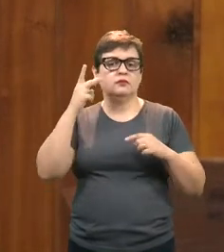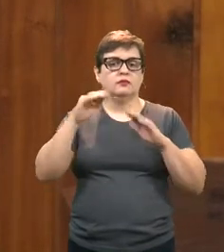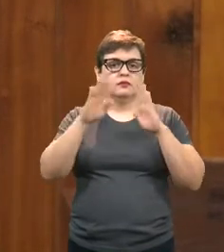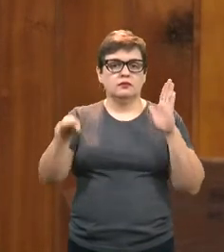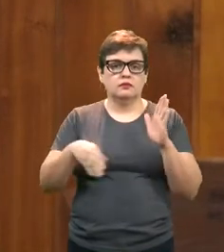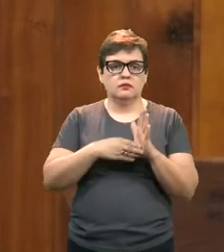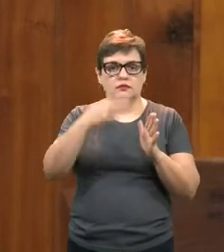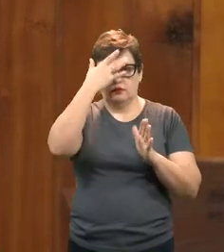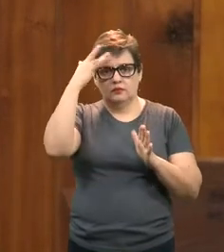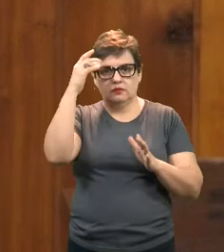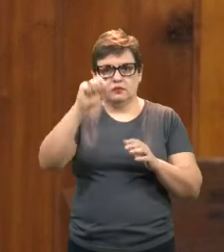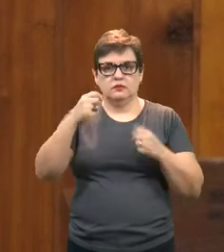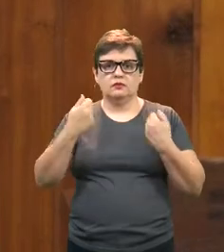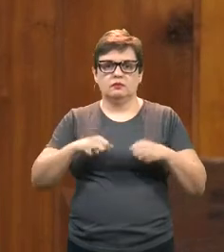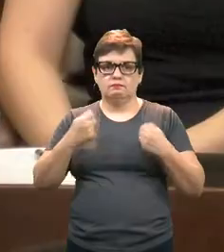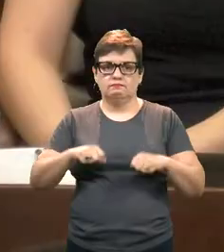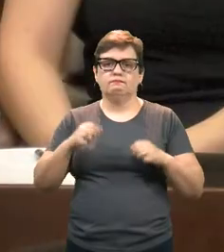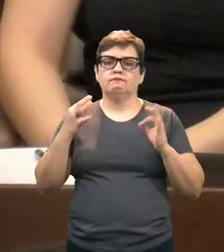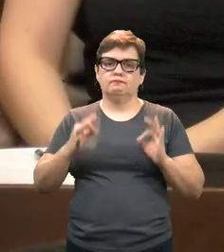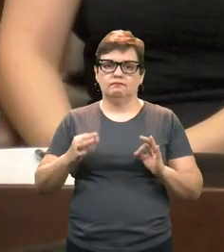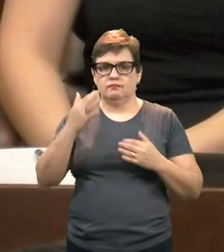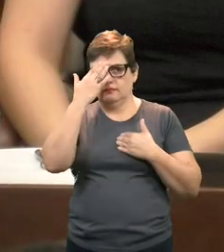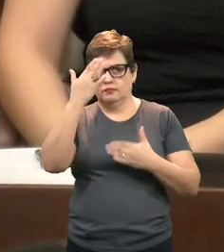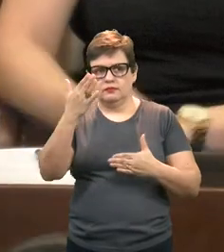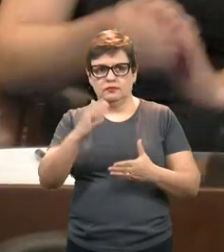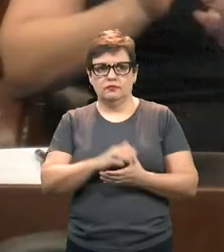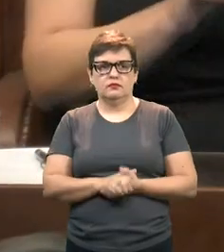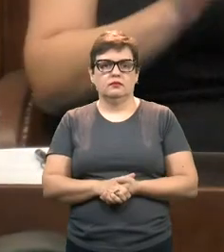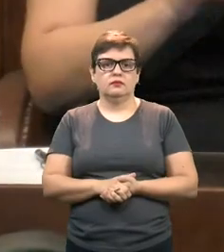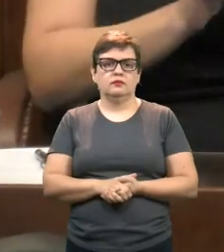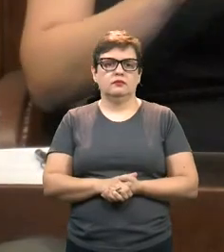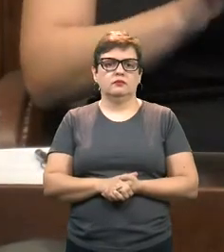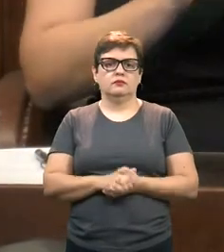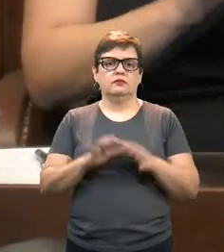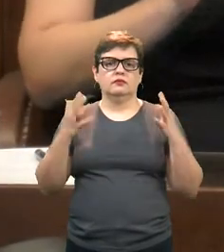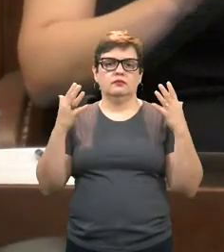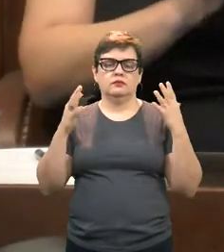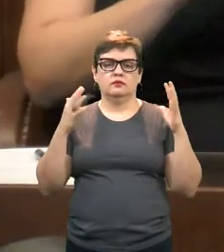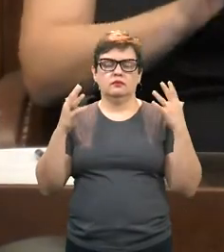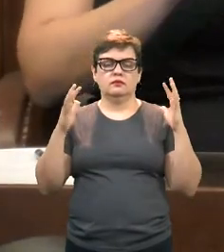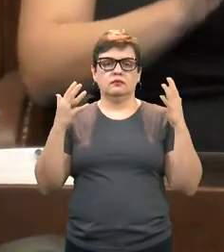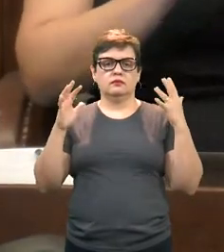aqueles que precisam, com certeza. Obrigada.